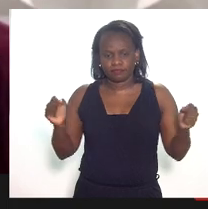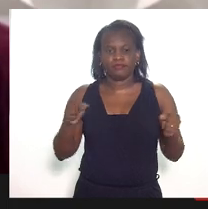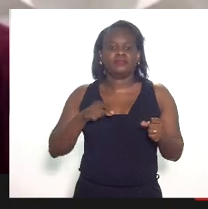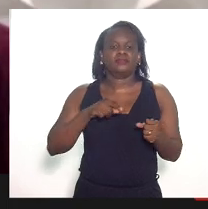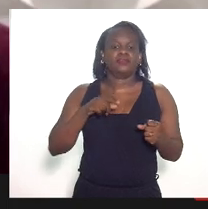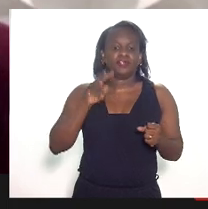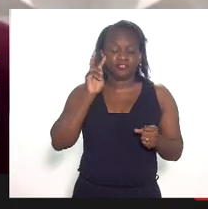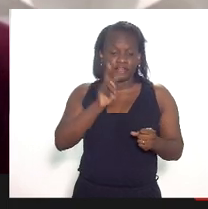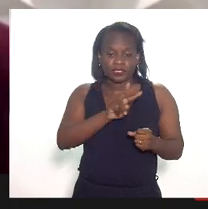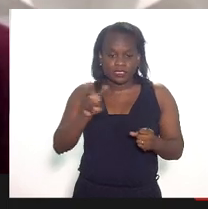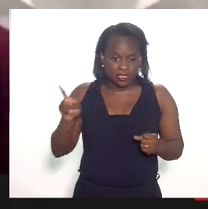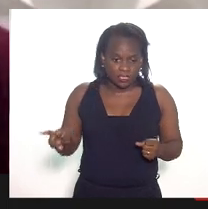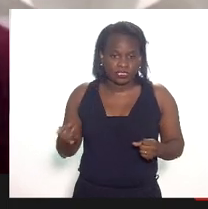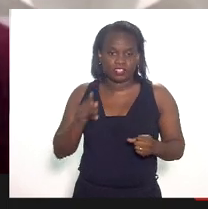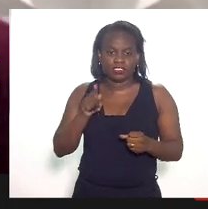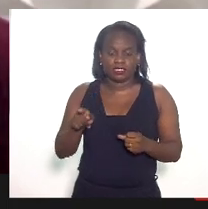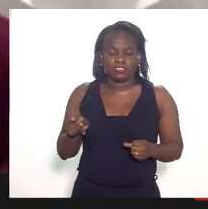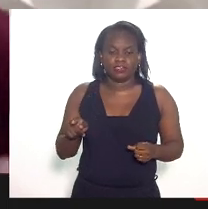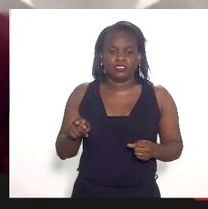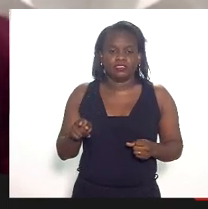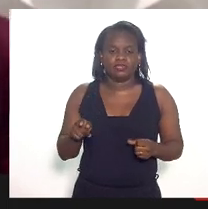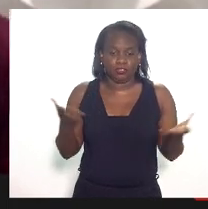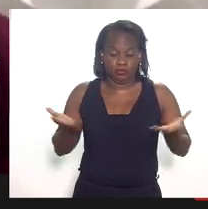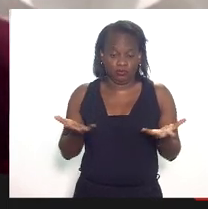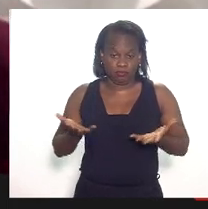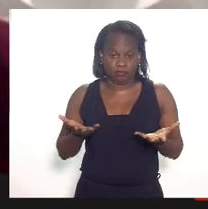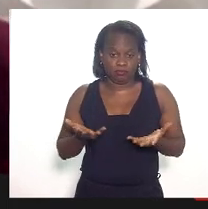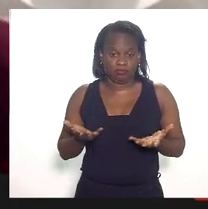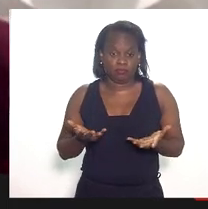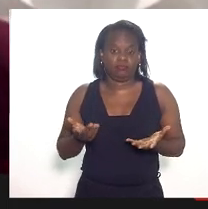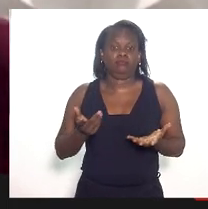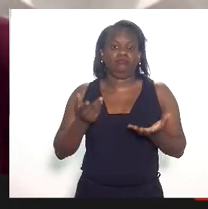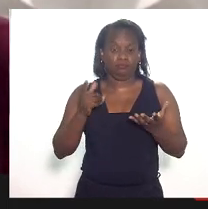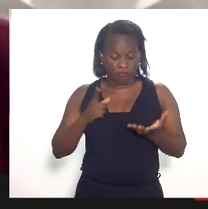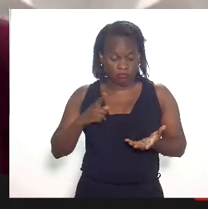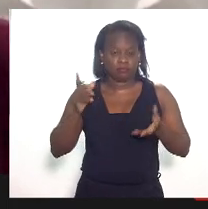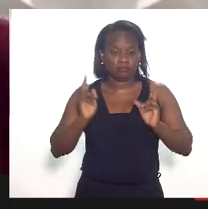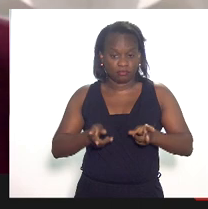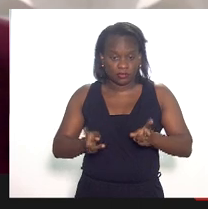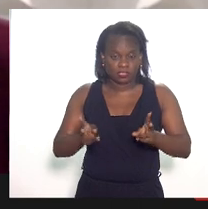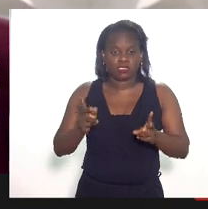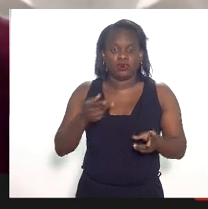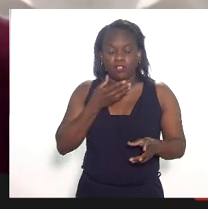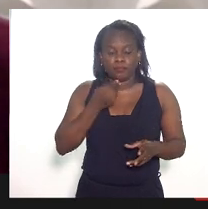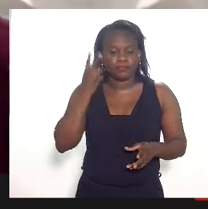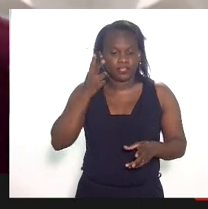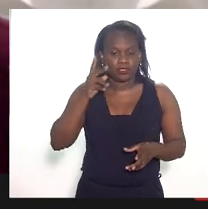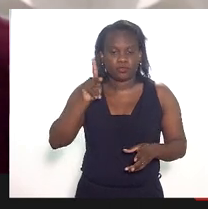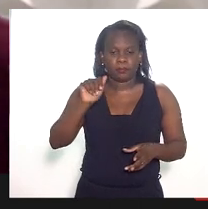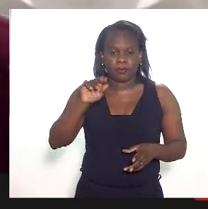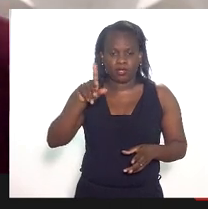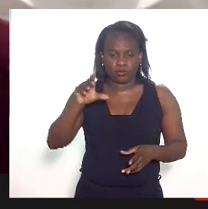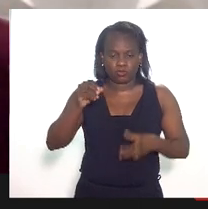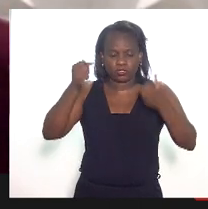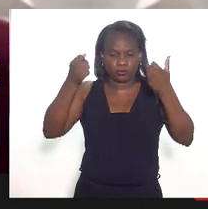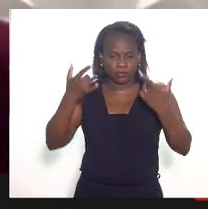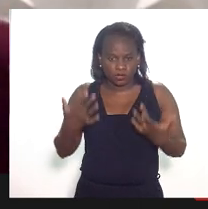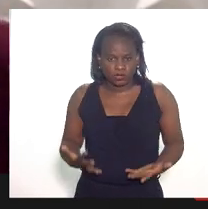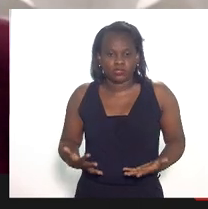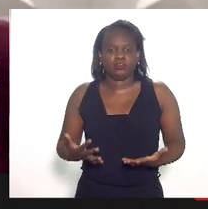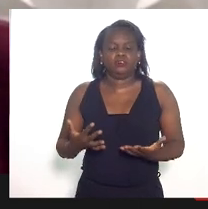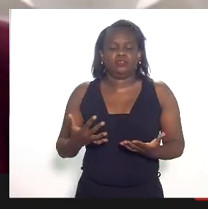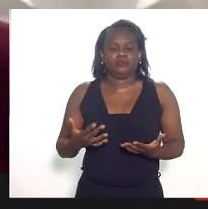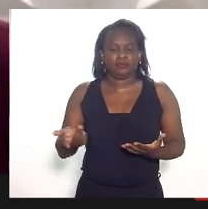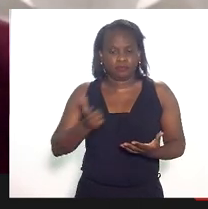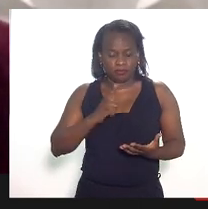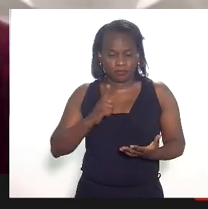gente veja esse que hoje ainda se tenha, como o vereador Paulo Pinheiro colocou, não